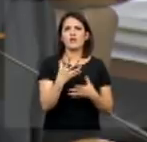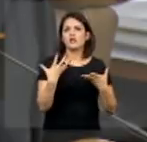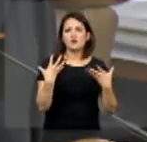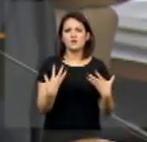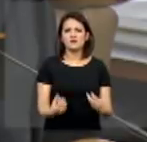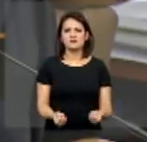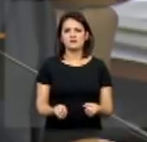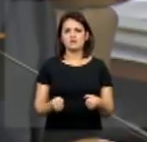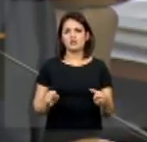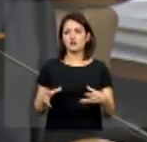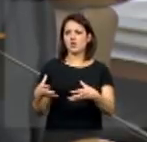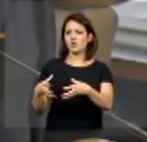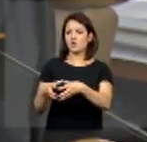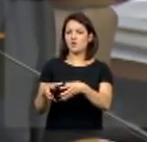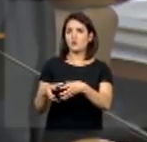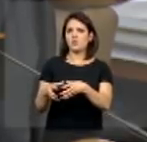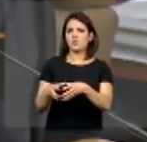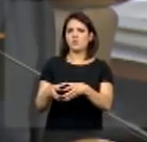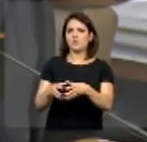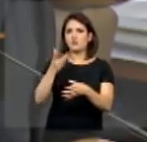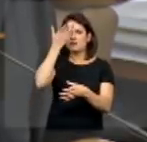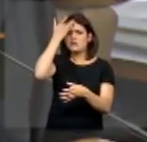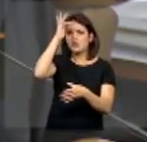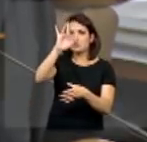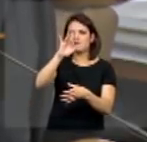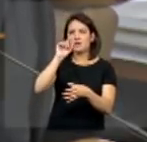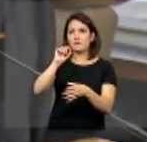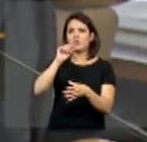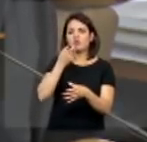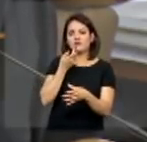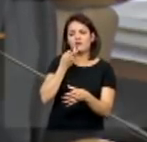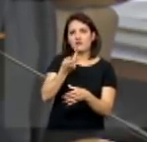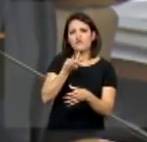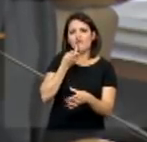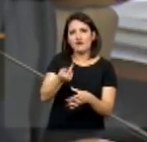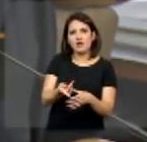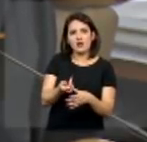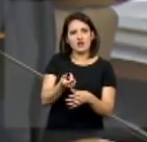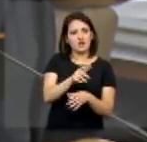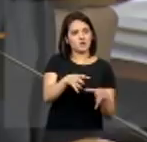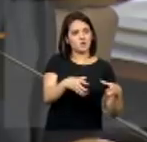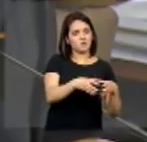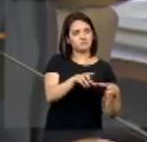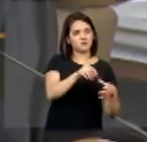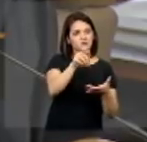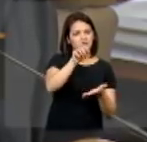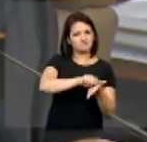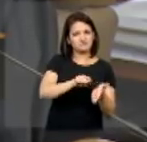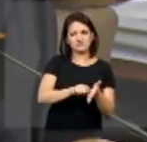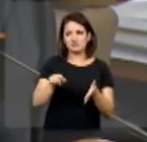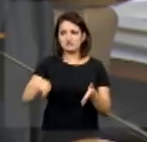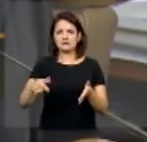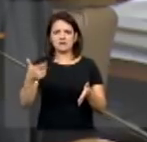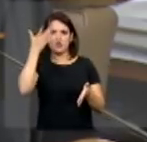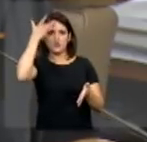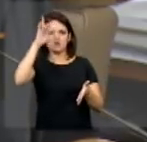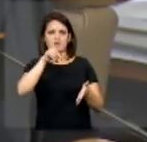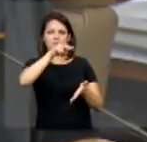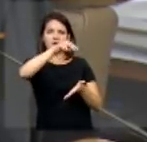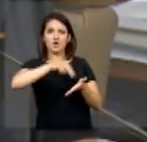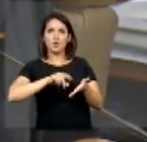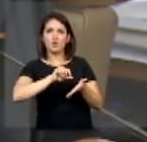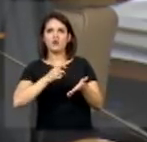fixa em ciência dos atos da parte contrária e sem oportunidade de contrariá los bem como não se